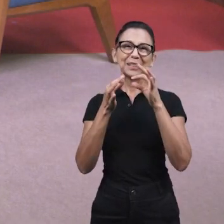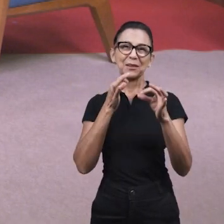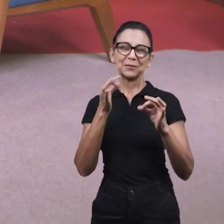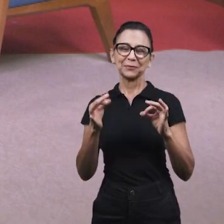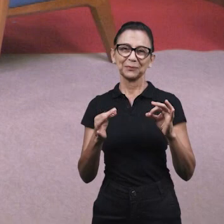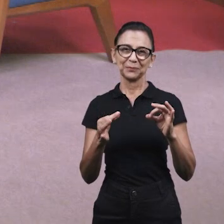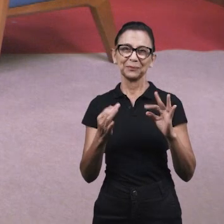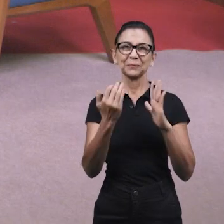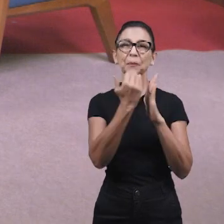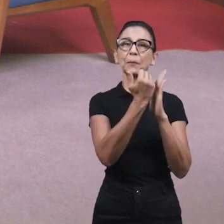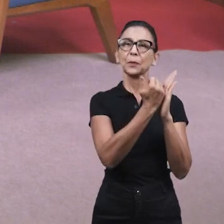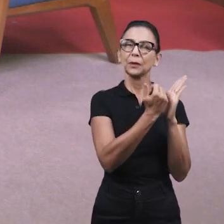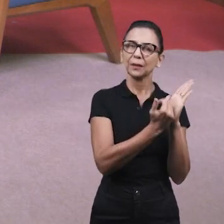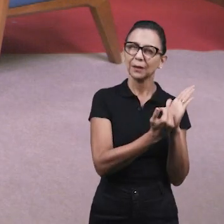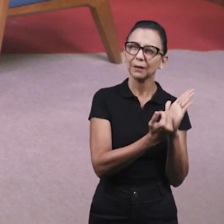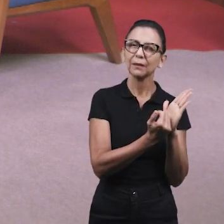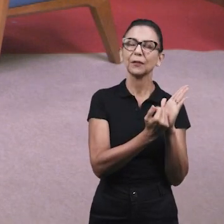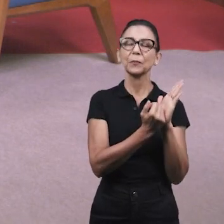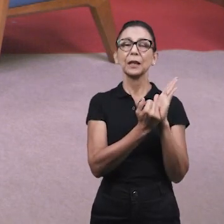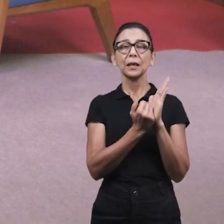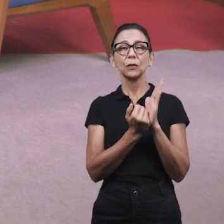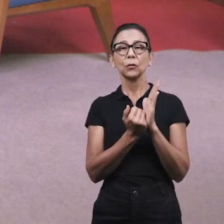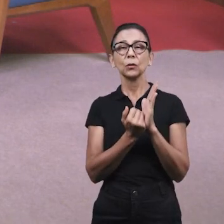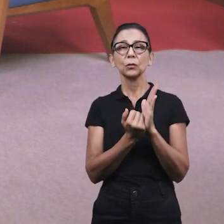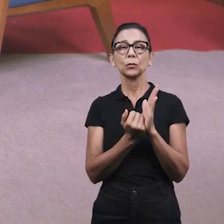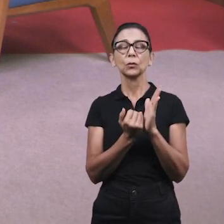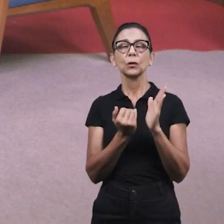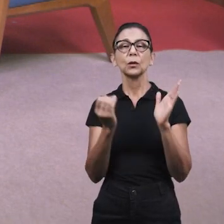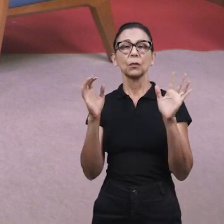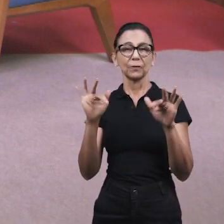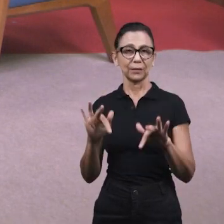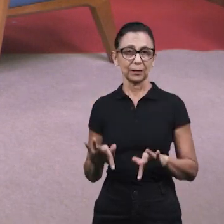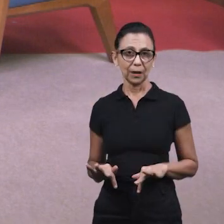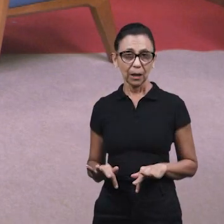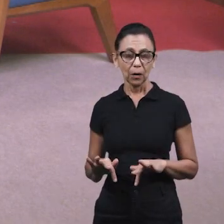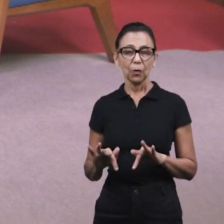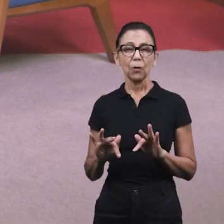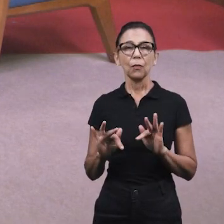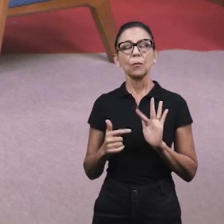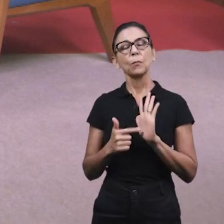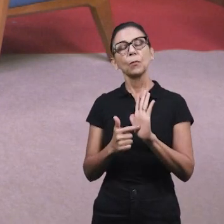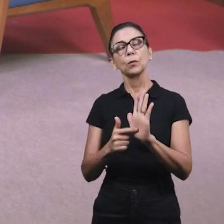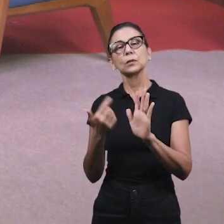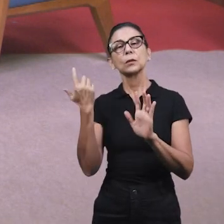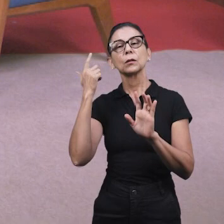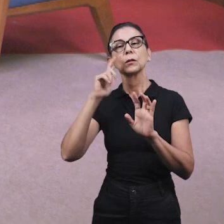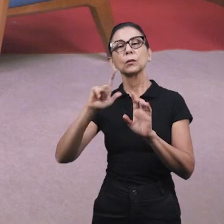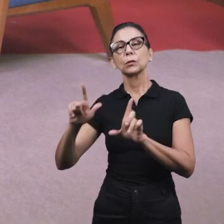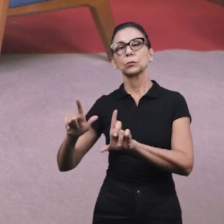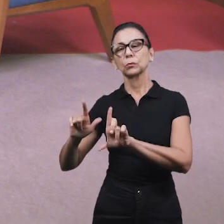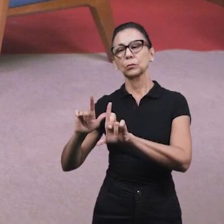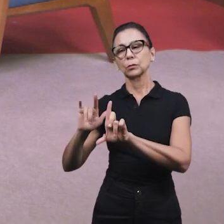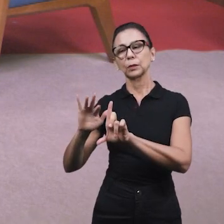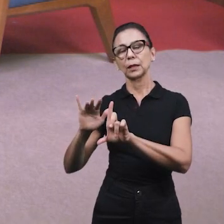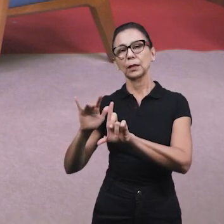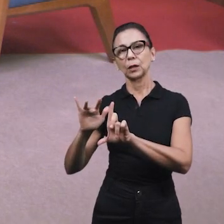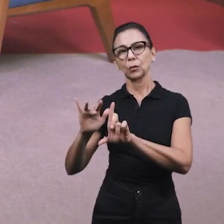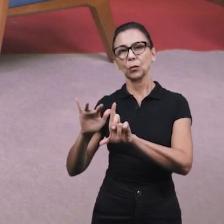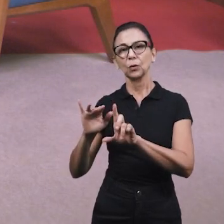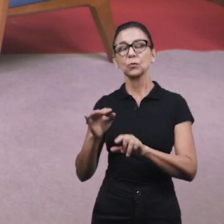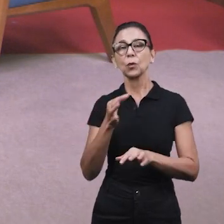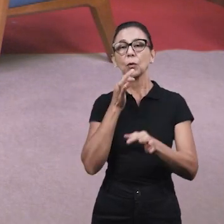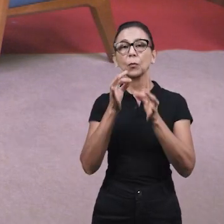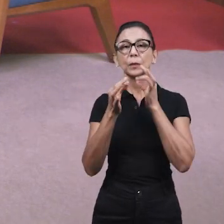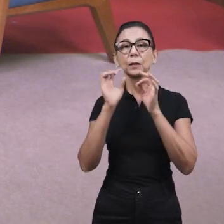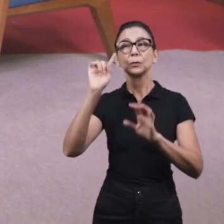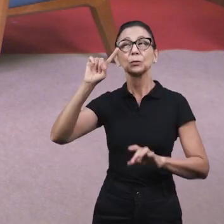sobre o programa. Lá no final do programa, nós vamos mostrar um outro QR Code que é para você comentar sobre o assunto